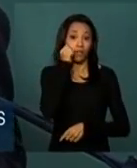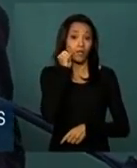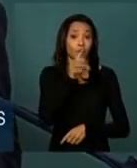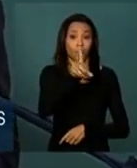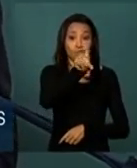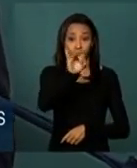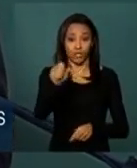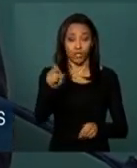João Vicente,